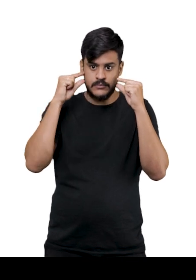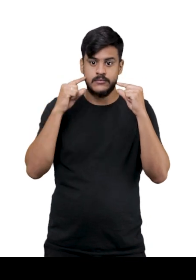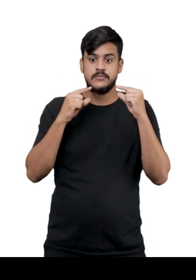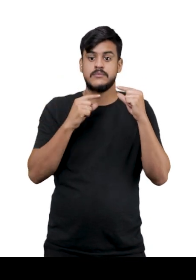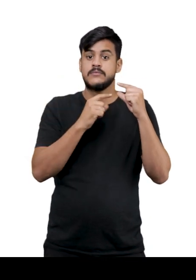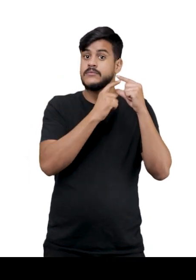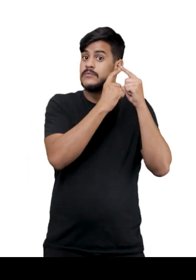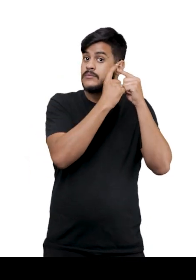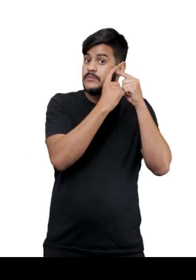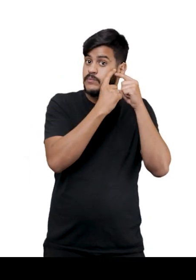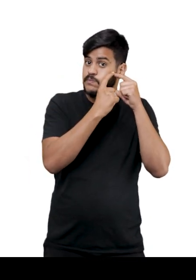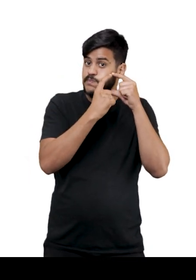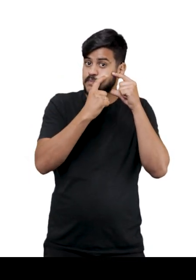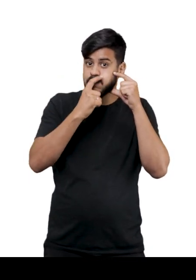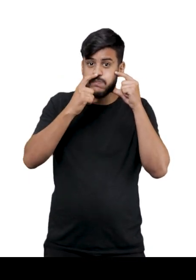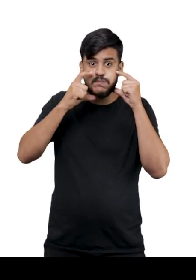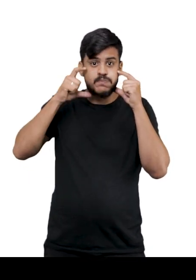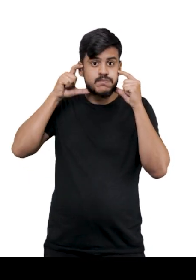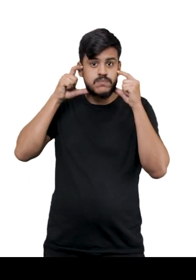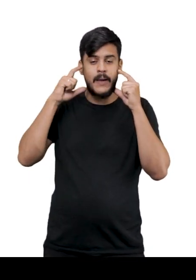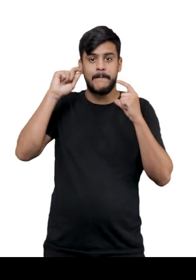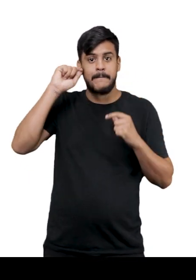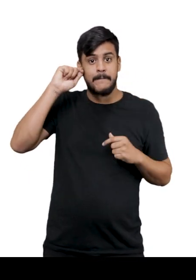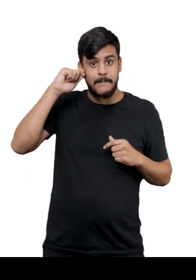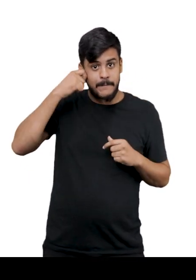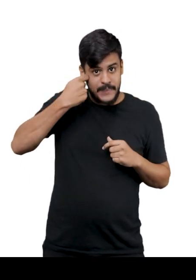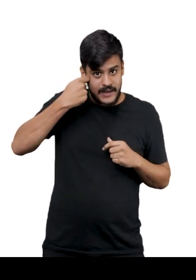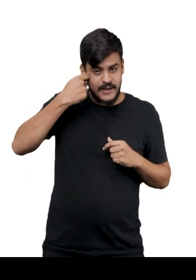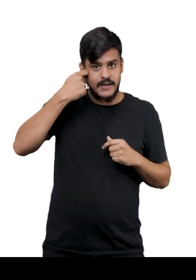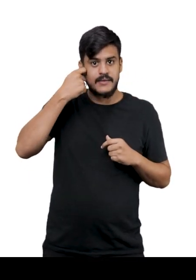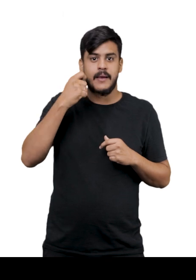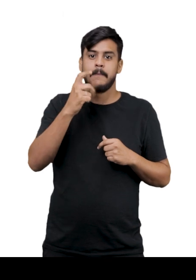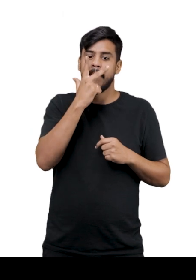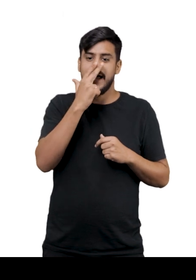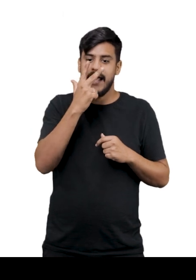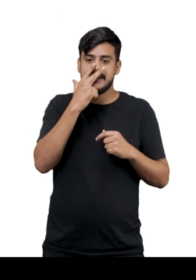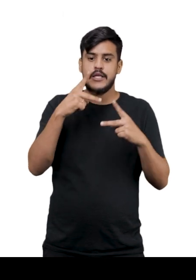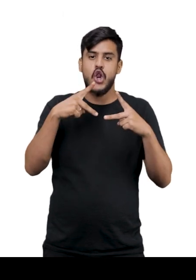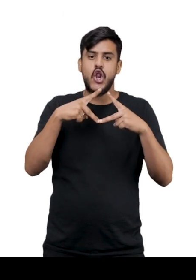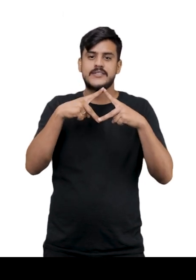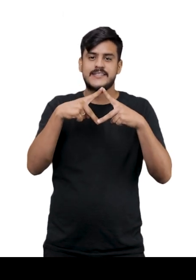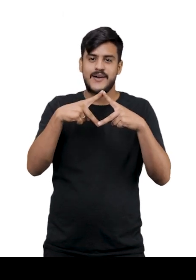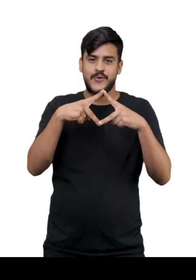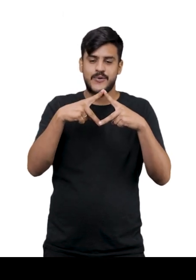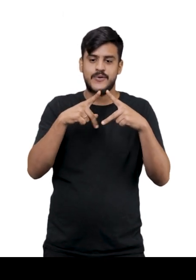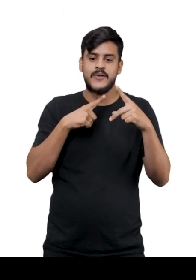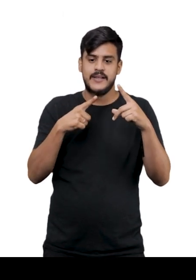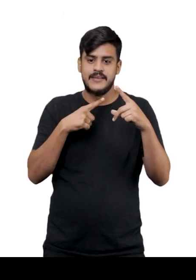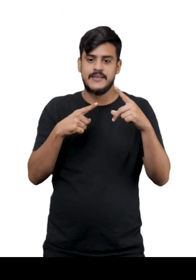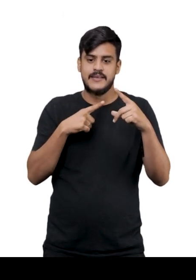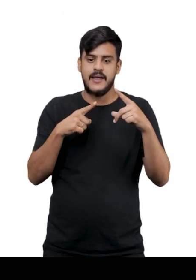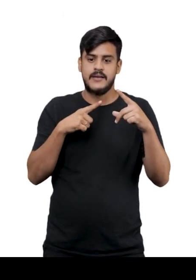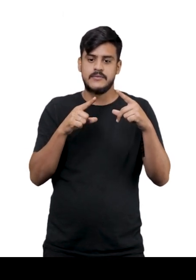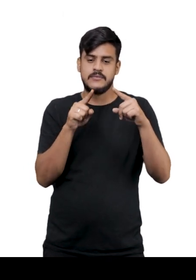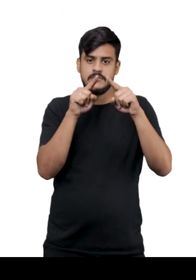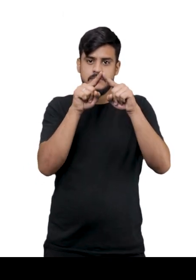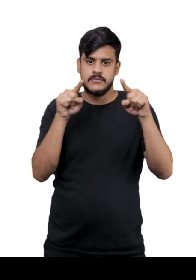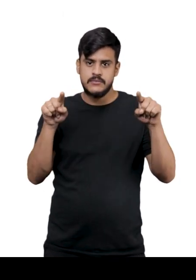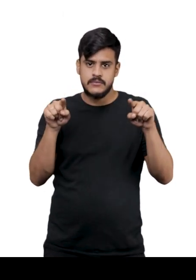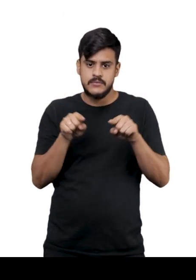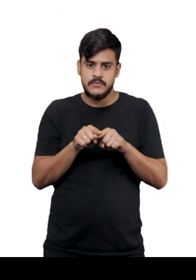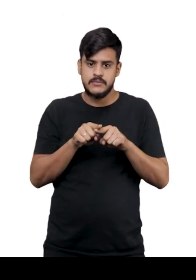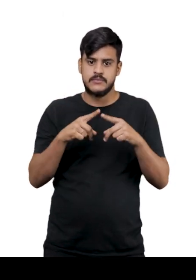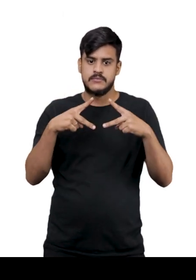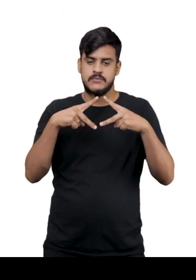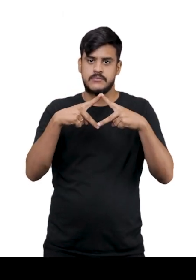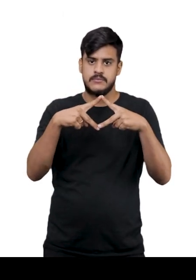A parte inferior do rosto é inteira preta e esculpida em forma de losango, com um vazado no centro.